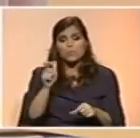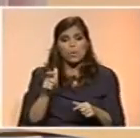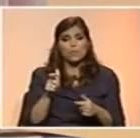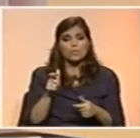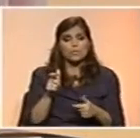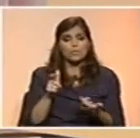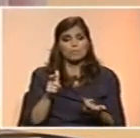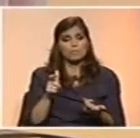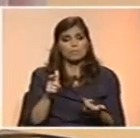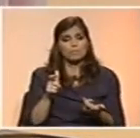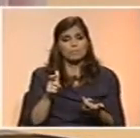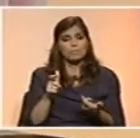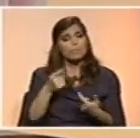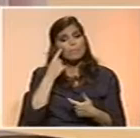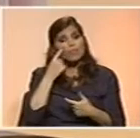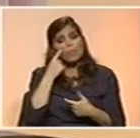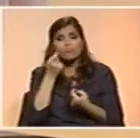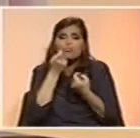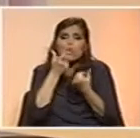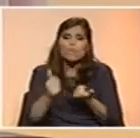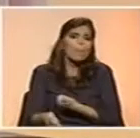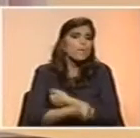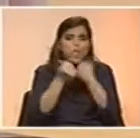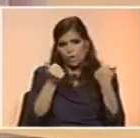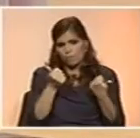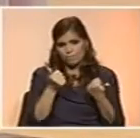até certo ponto, terem vivido um pouco melhor e, portanto, também